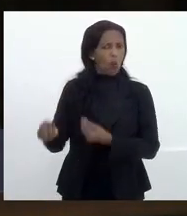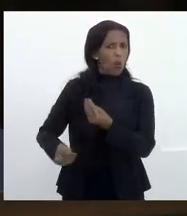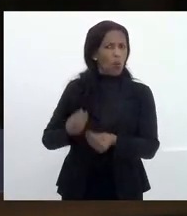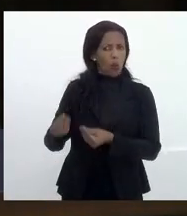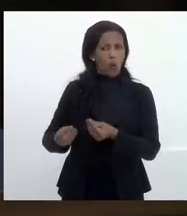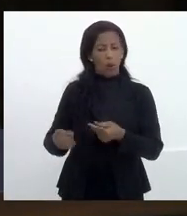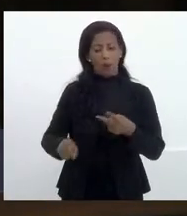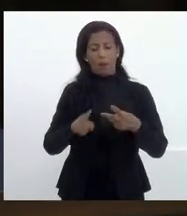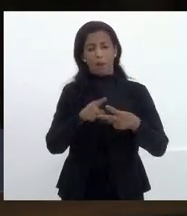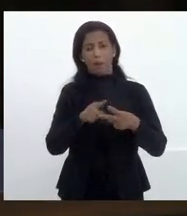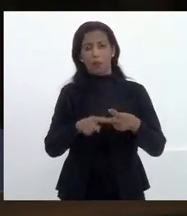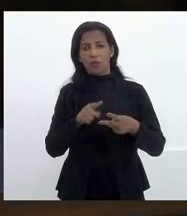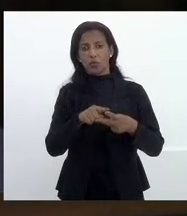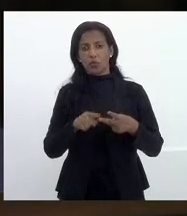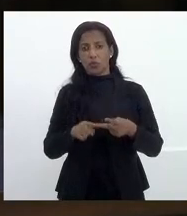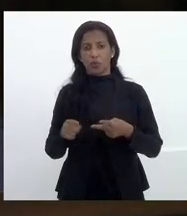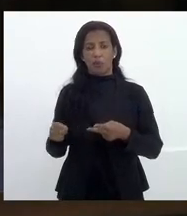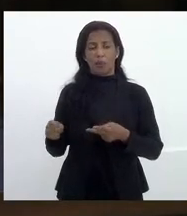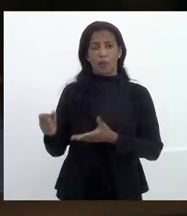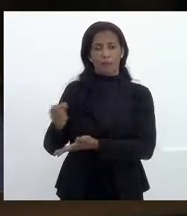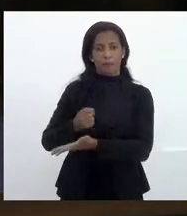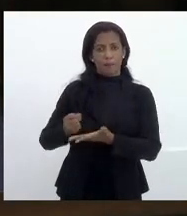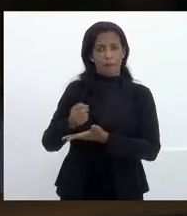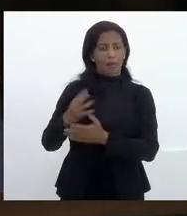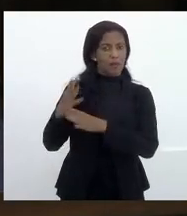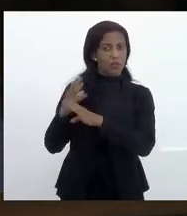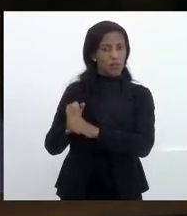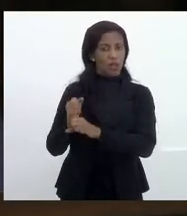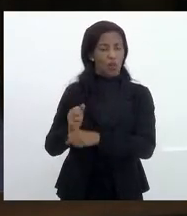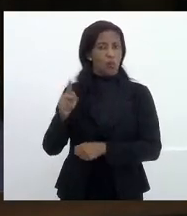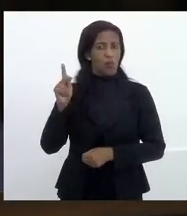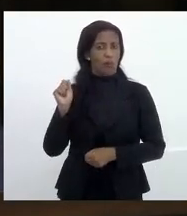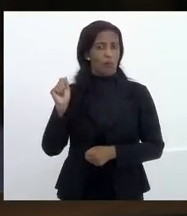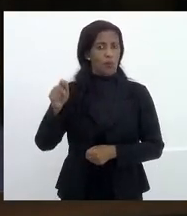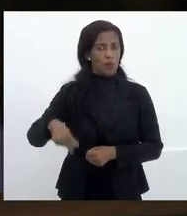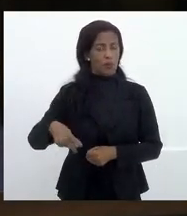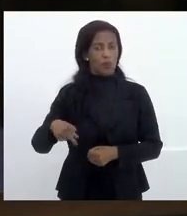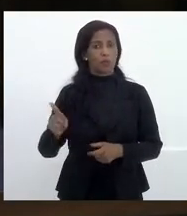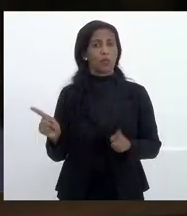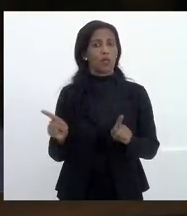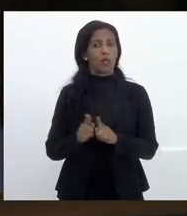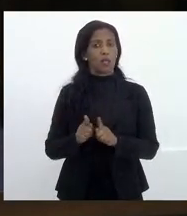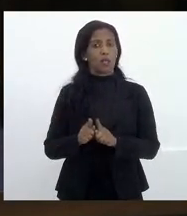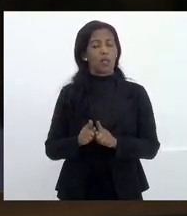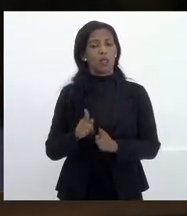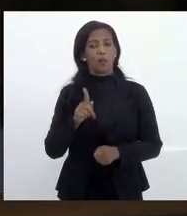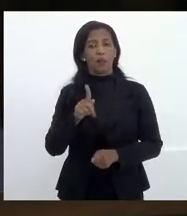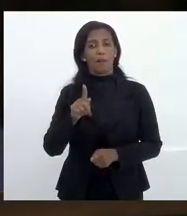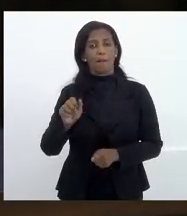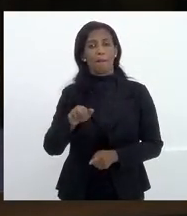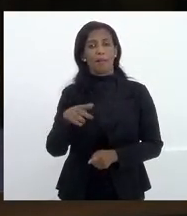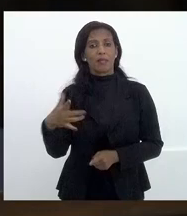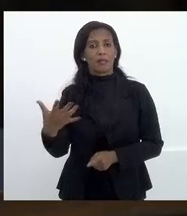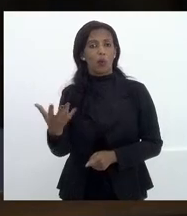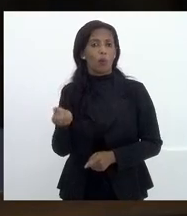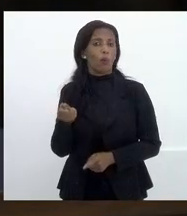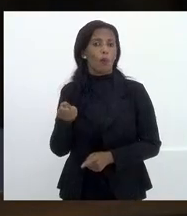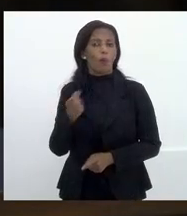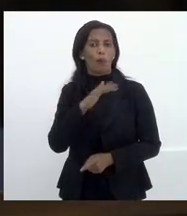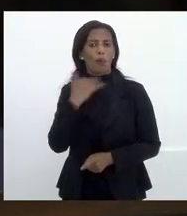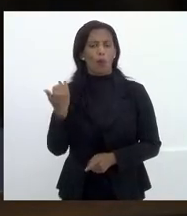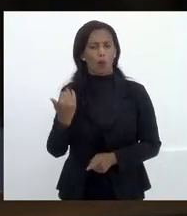toque mais duas questões que é mexer na base de cálculo da aposentadoria e nas pensões por morte é